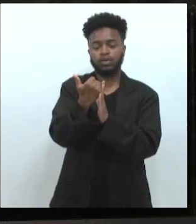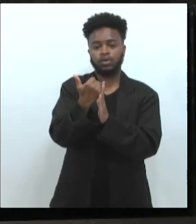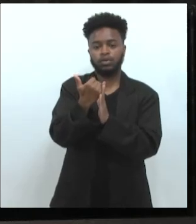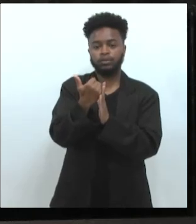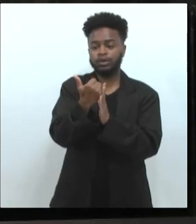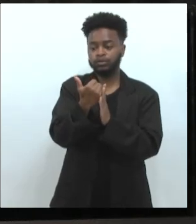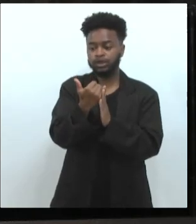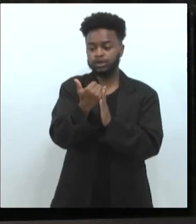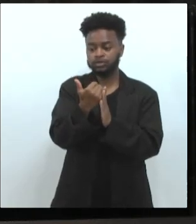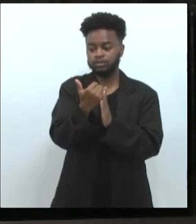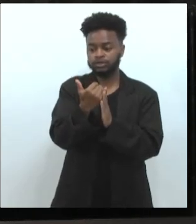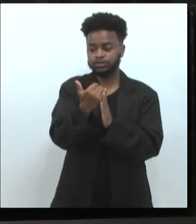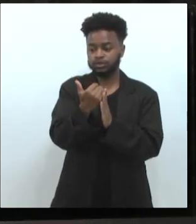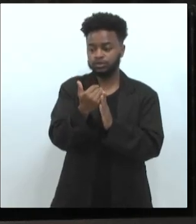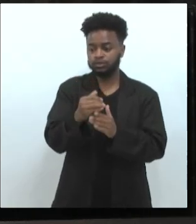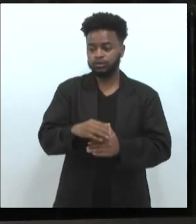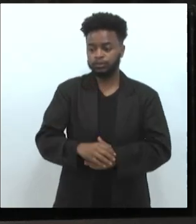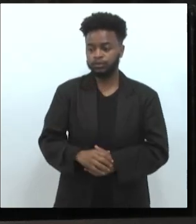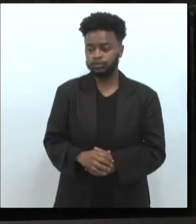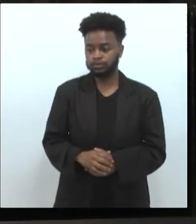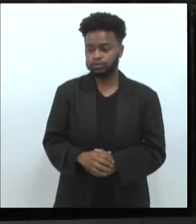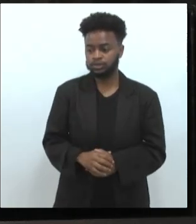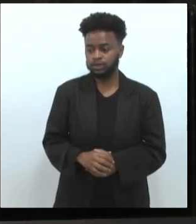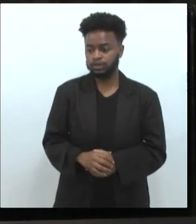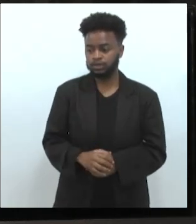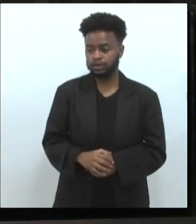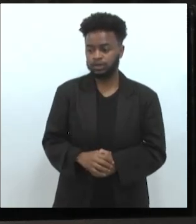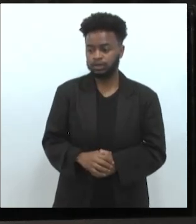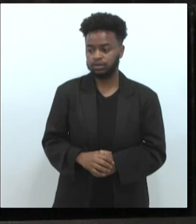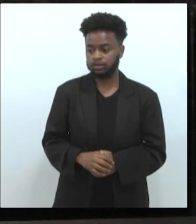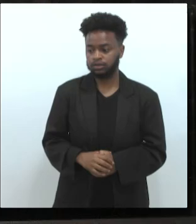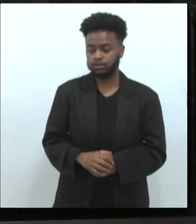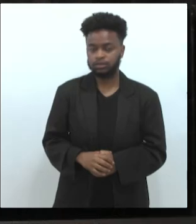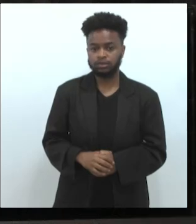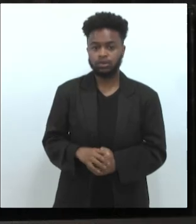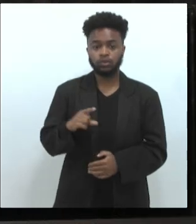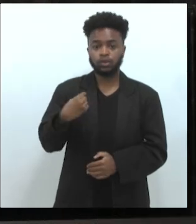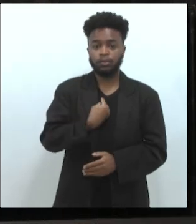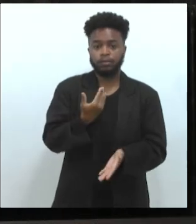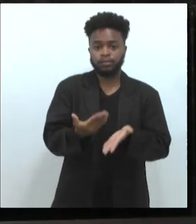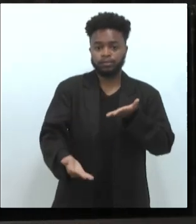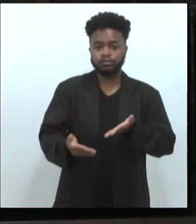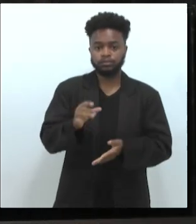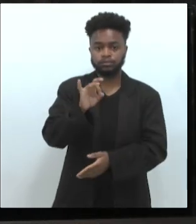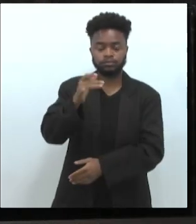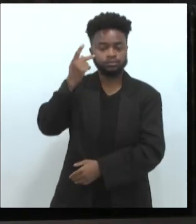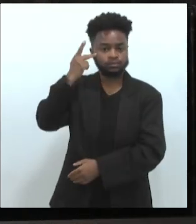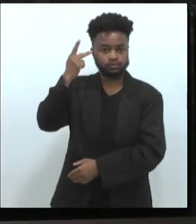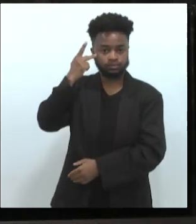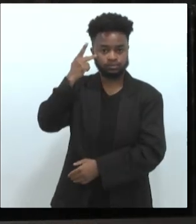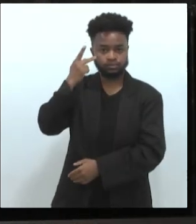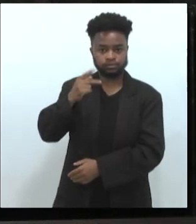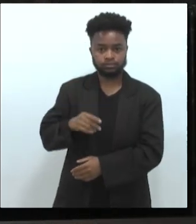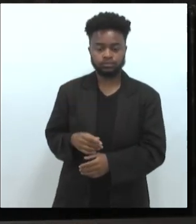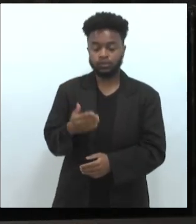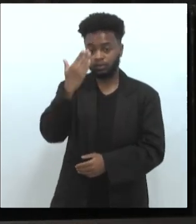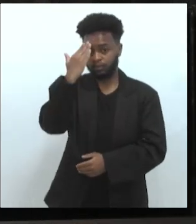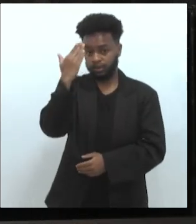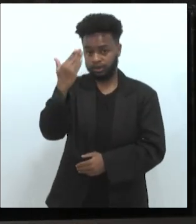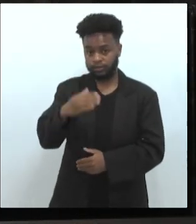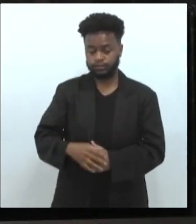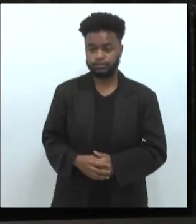consumidor do Brasil. Só perdemos para São Paulo em matéria de consumo. Muito obrigado, senhora